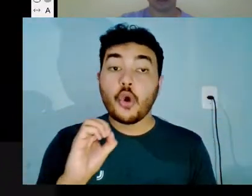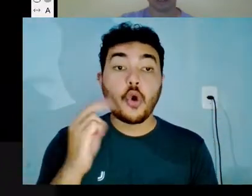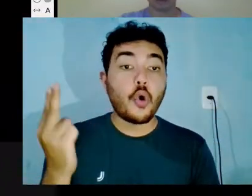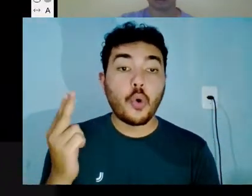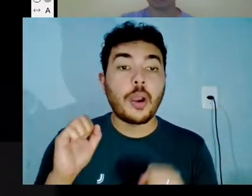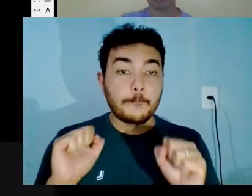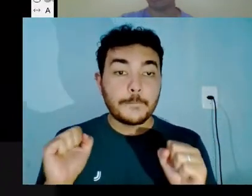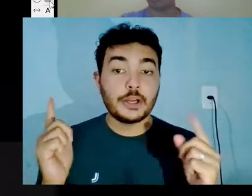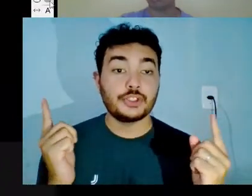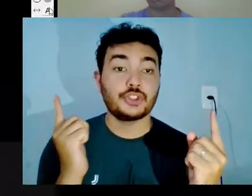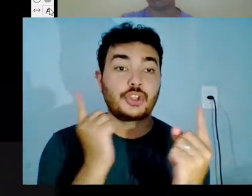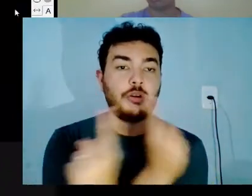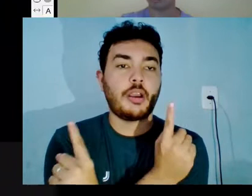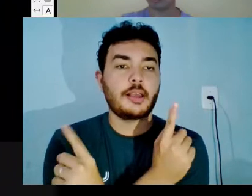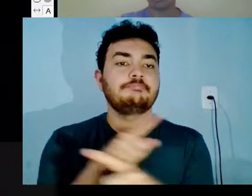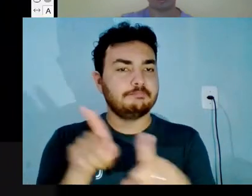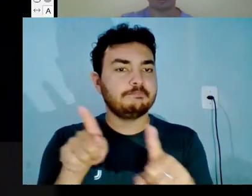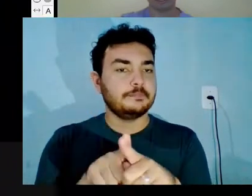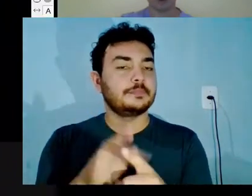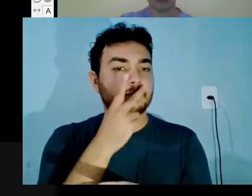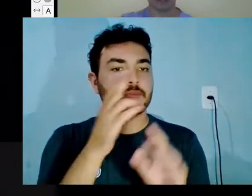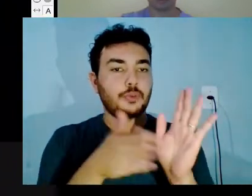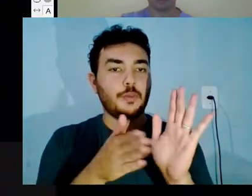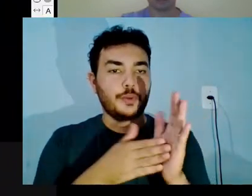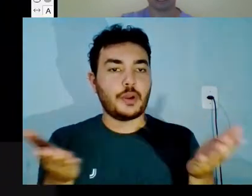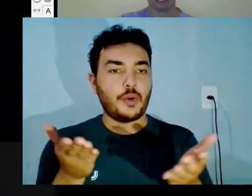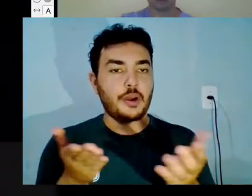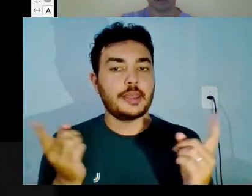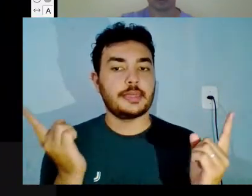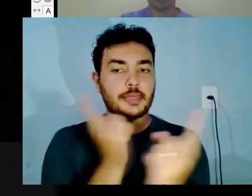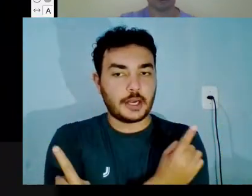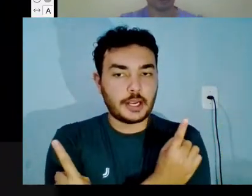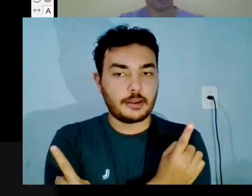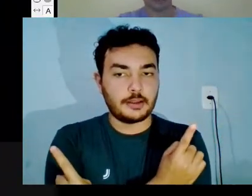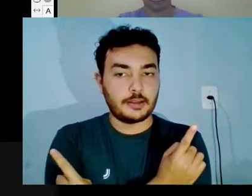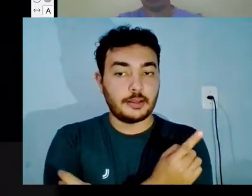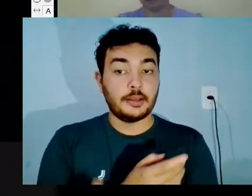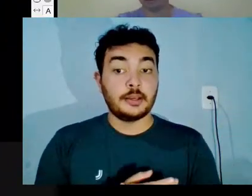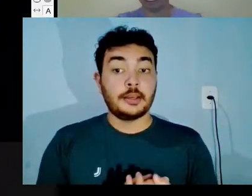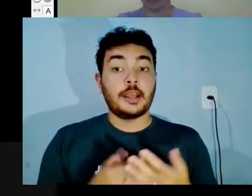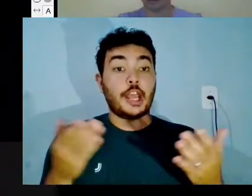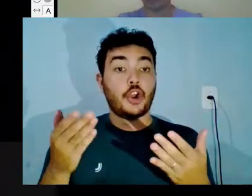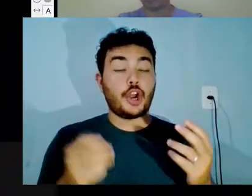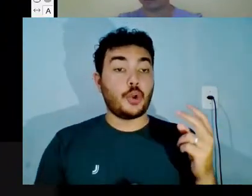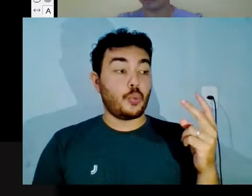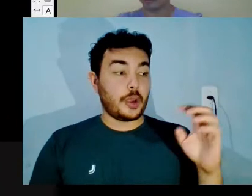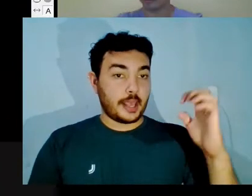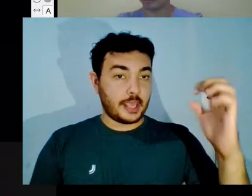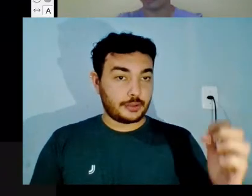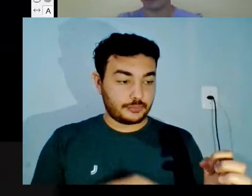que é o que eles propuseram agora nessa segunda situação, que é o elétron 2, que era do átomo B, ele pode estar